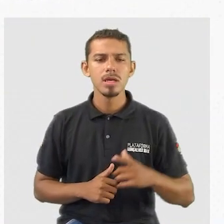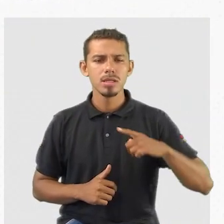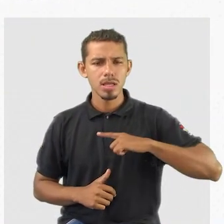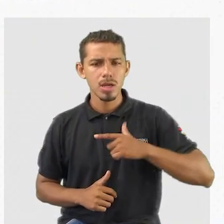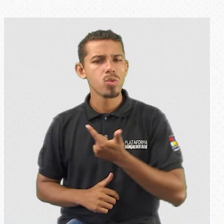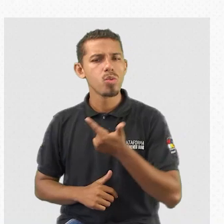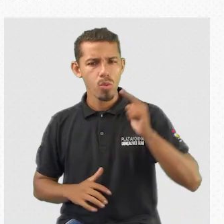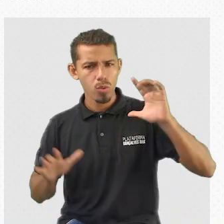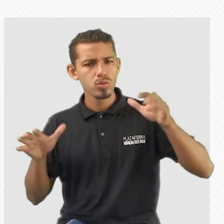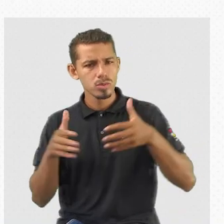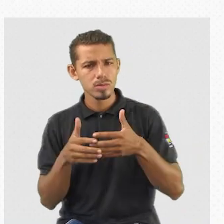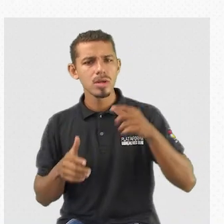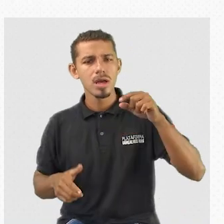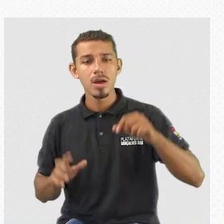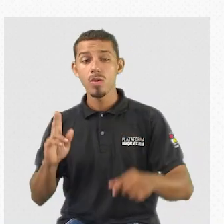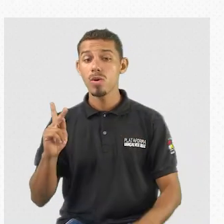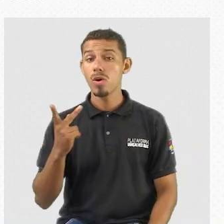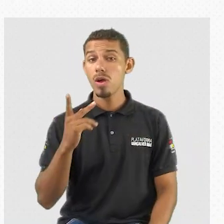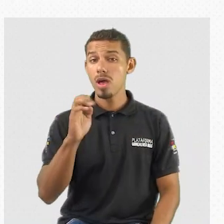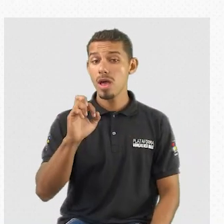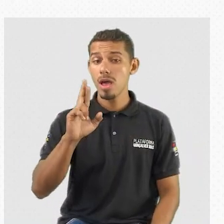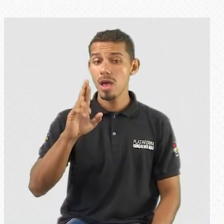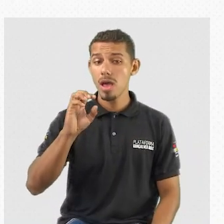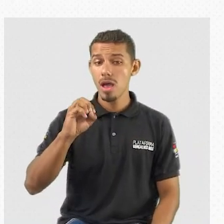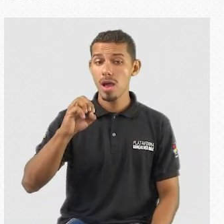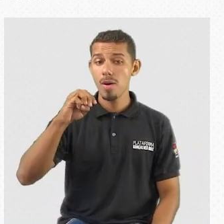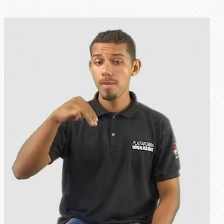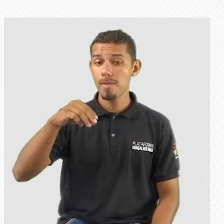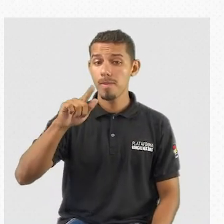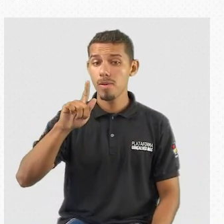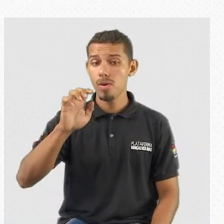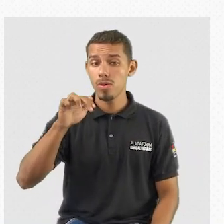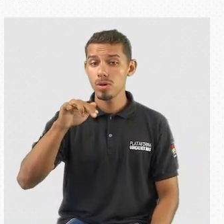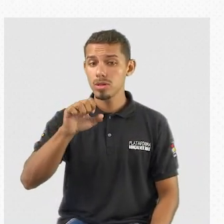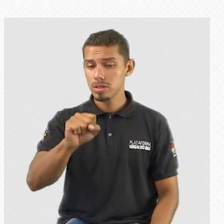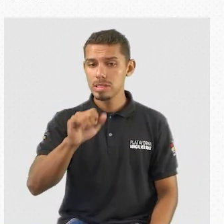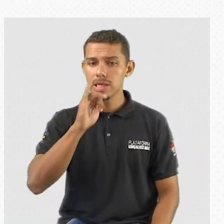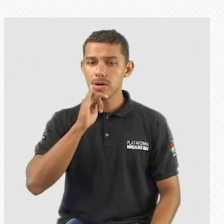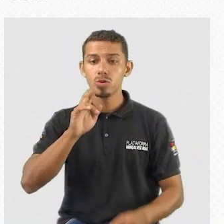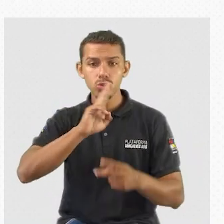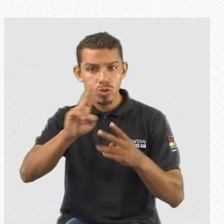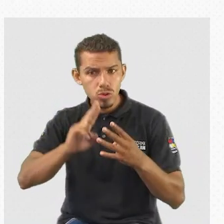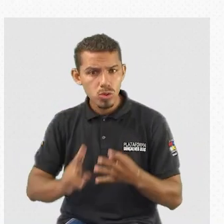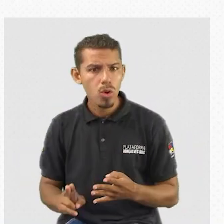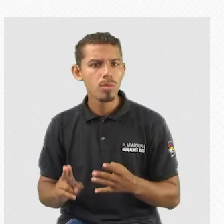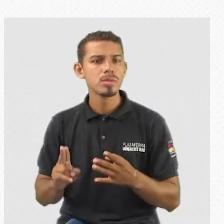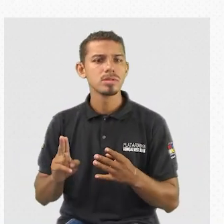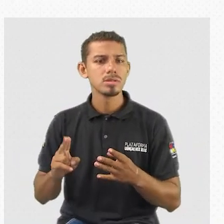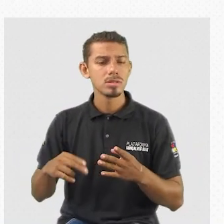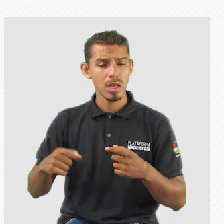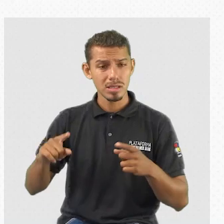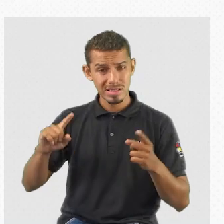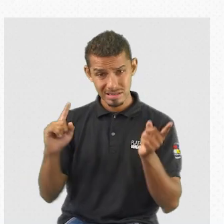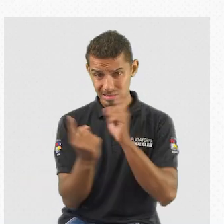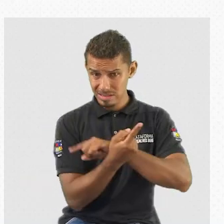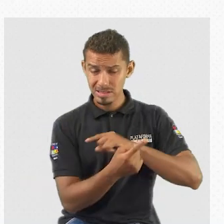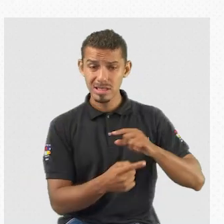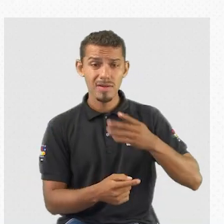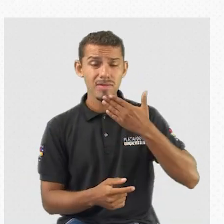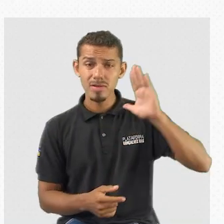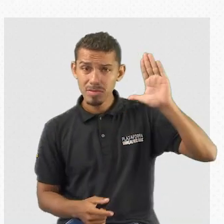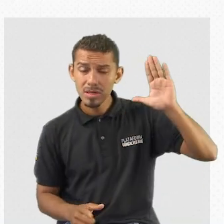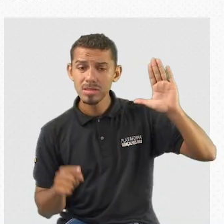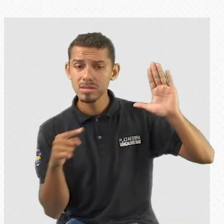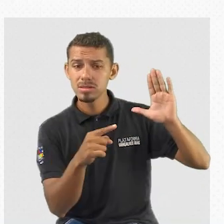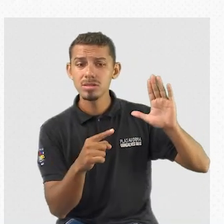outro personagem, que é o Hermógenes, nessa obra. Ele vai dizer o seguinte: os nomes, ao contrário do que o Crátilo está afirmando, ele vai